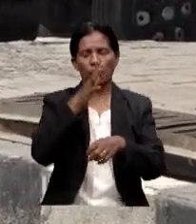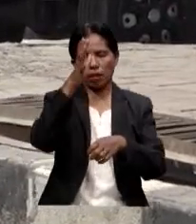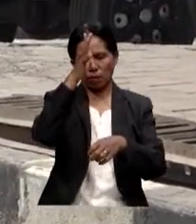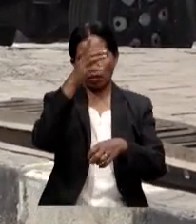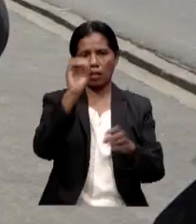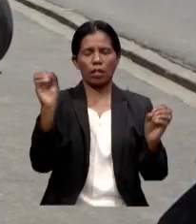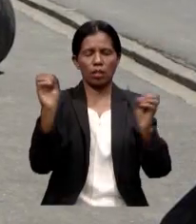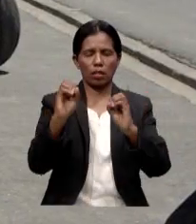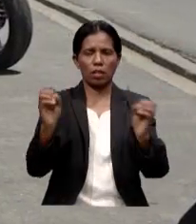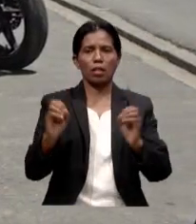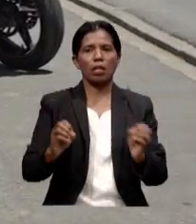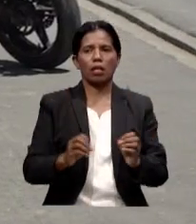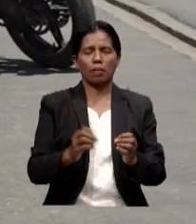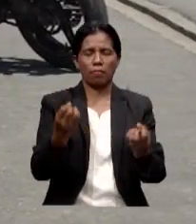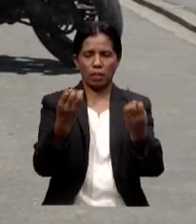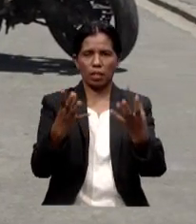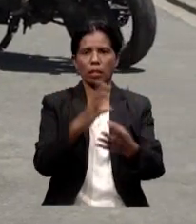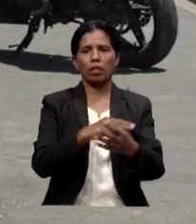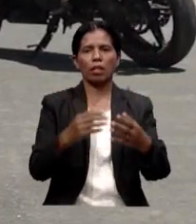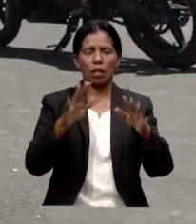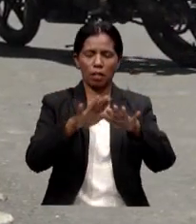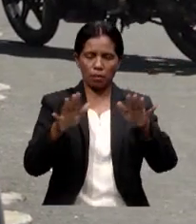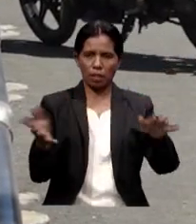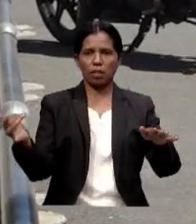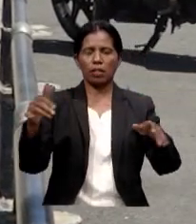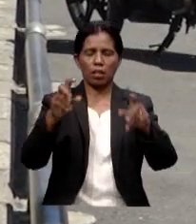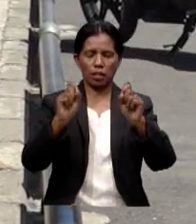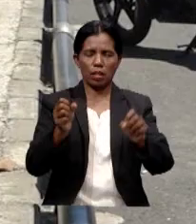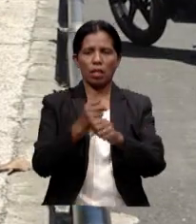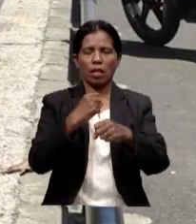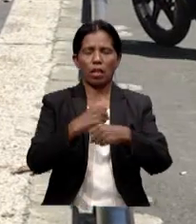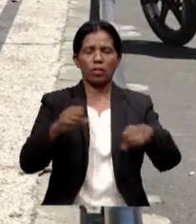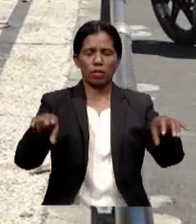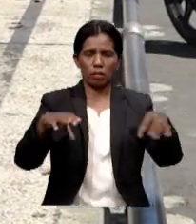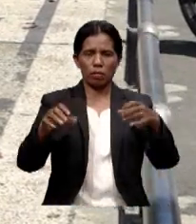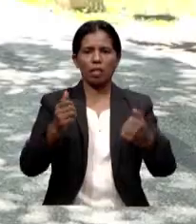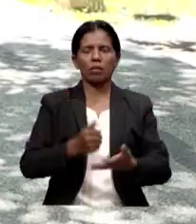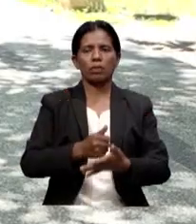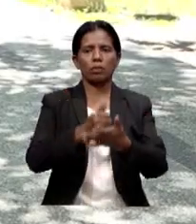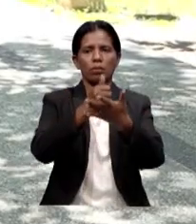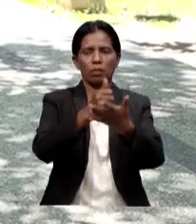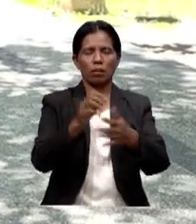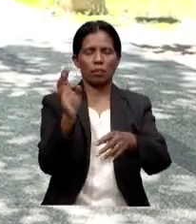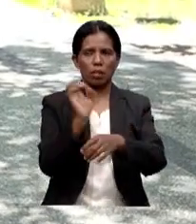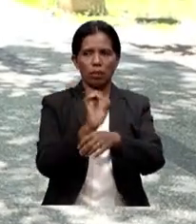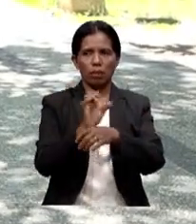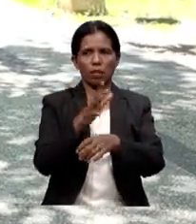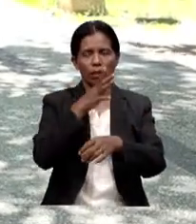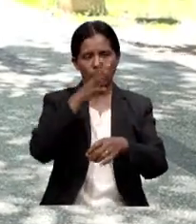não é suficiente, não é obrigado a labar e xira tem que ao serviço onde bele ajuda a economia